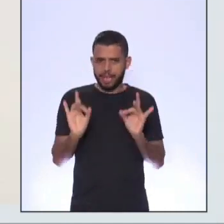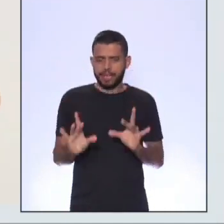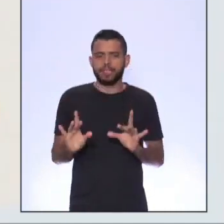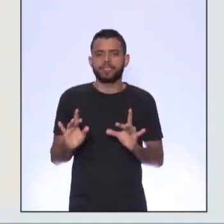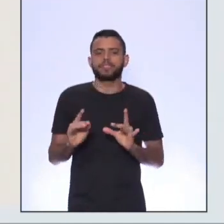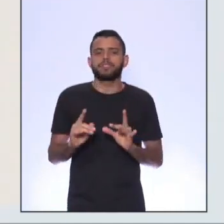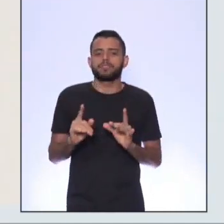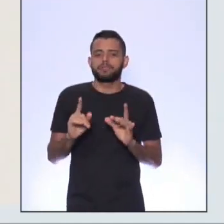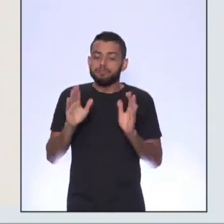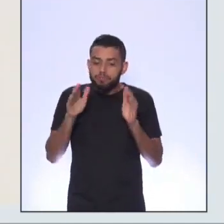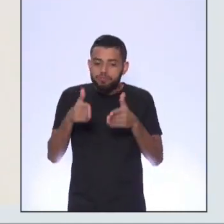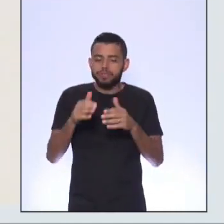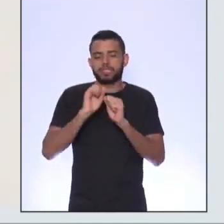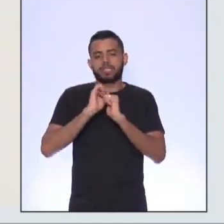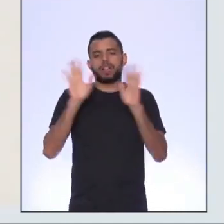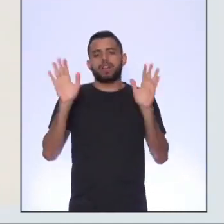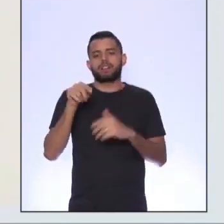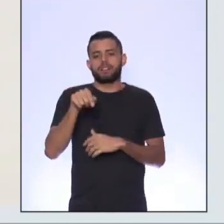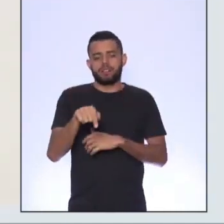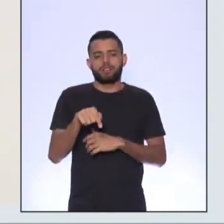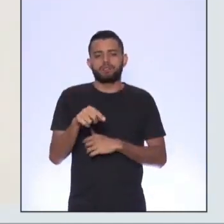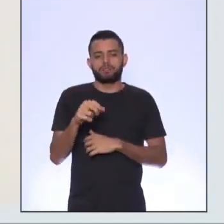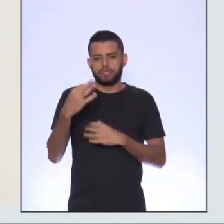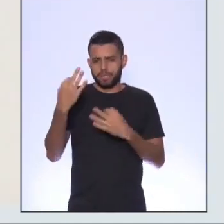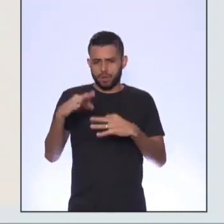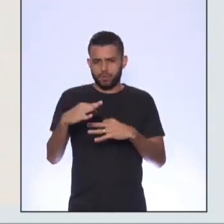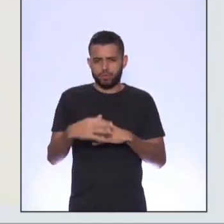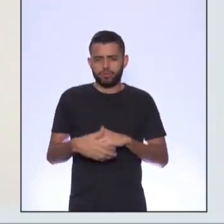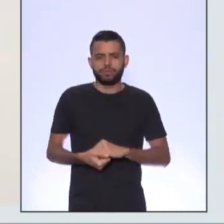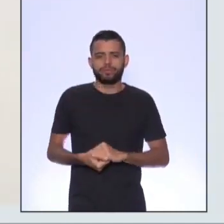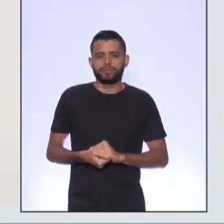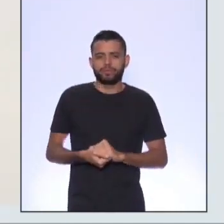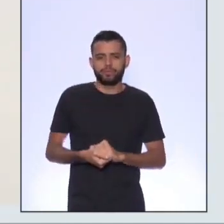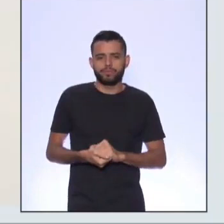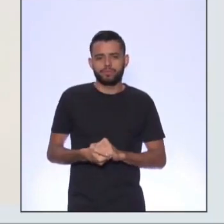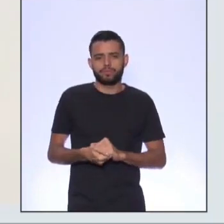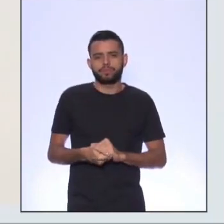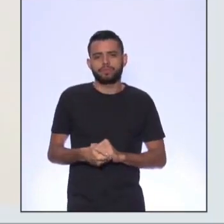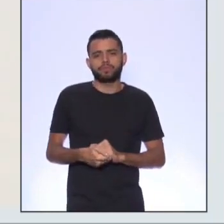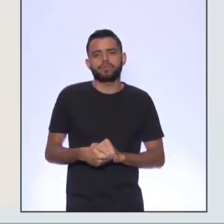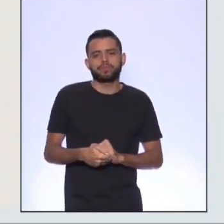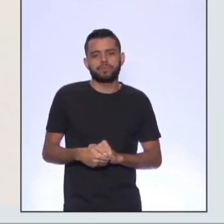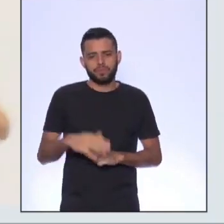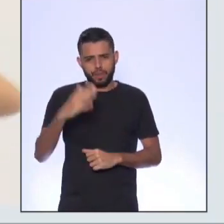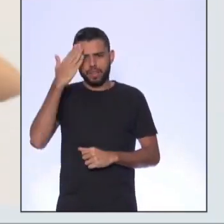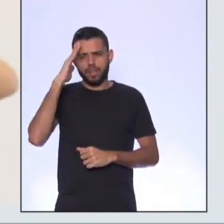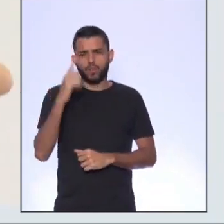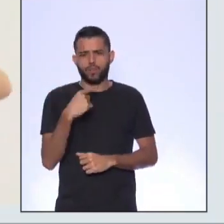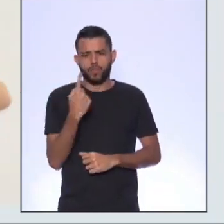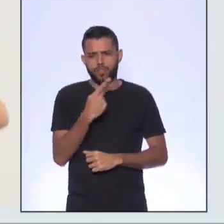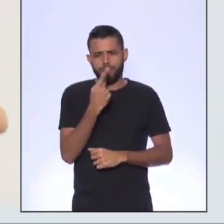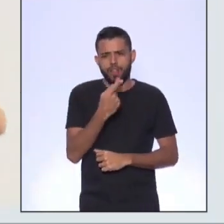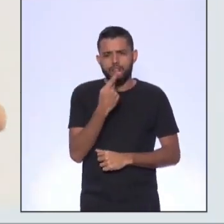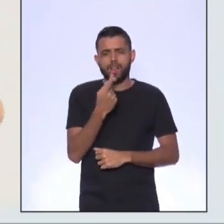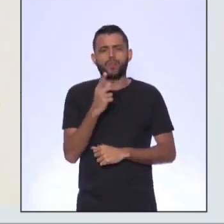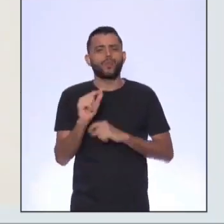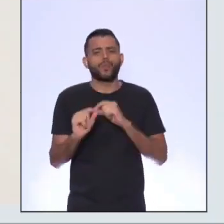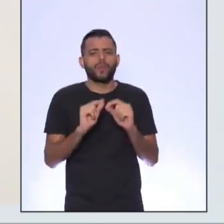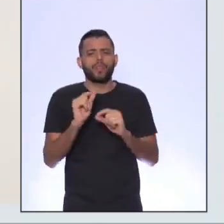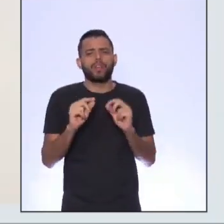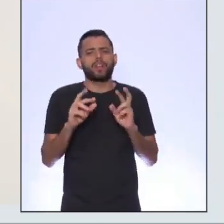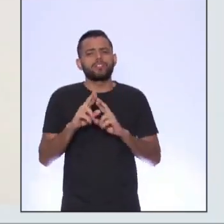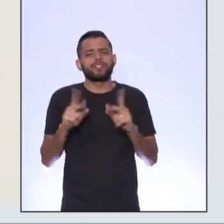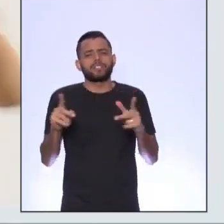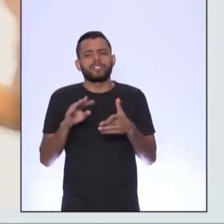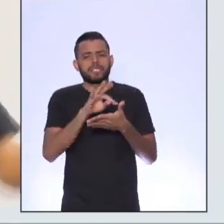Mais objetiva lá. Certinho? Entendeu do que nós estamos falando? Essa diferença entre